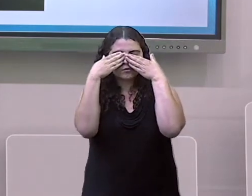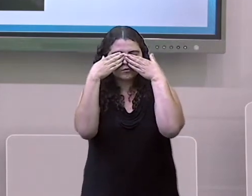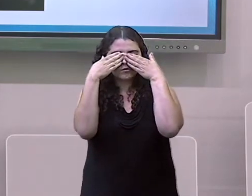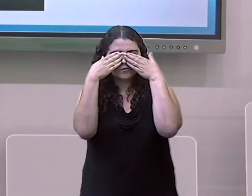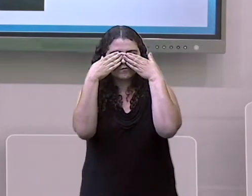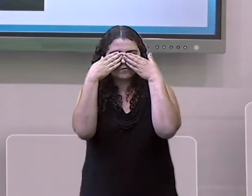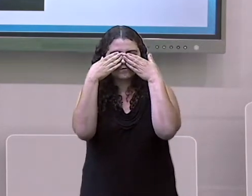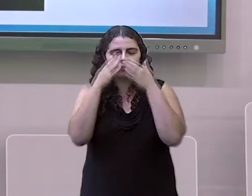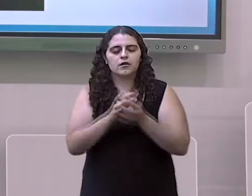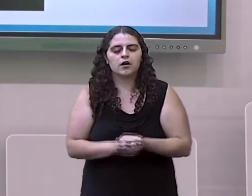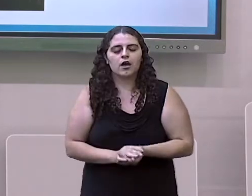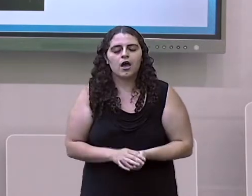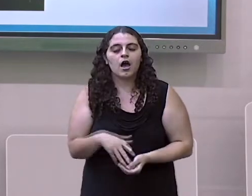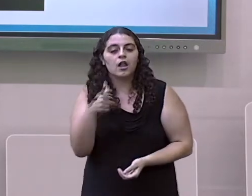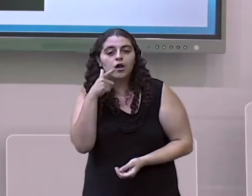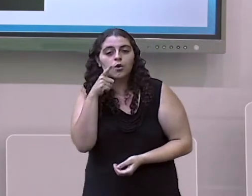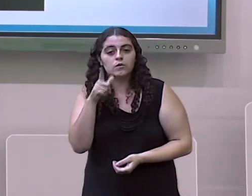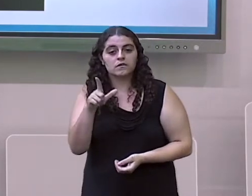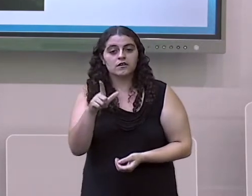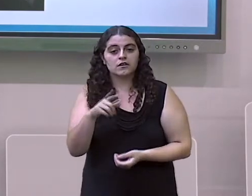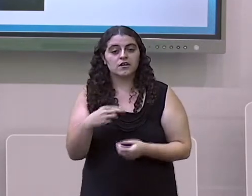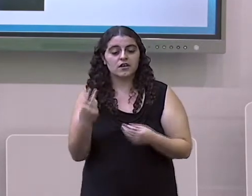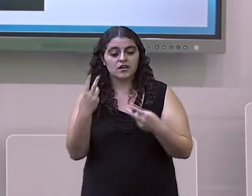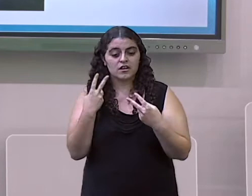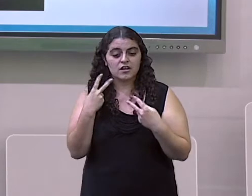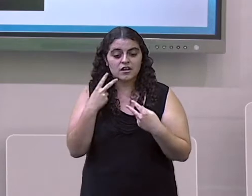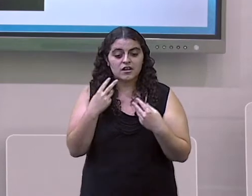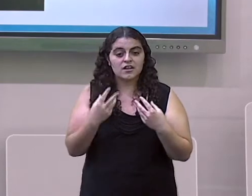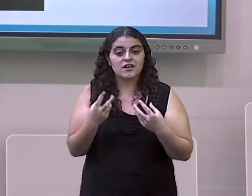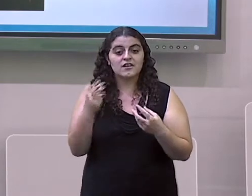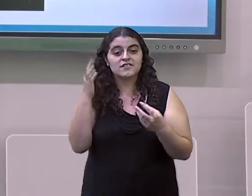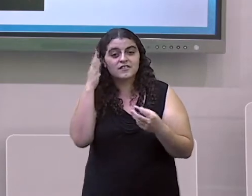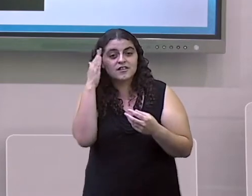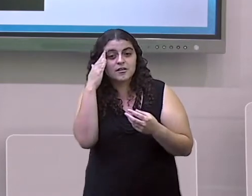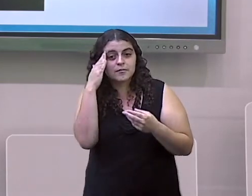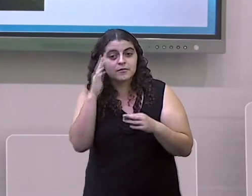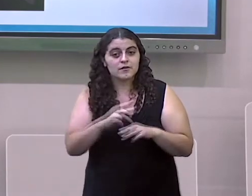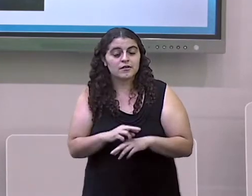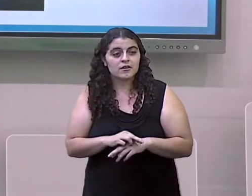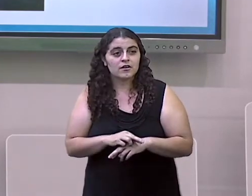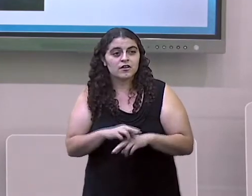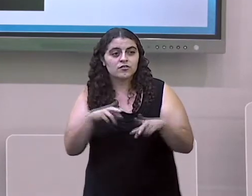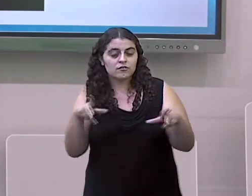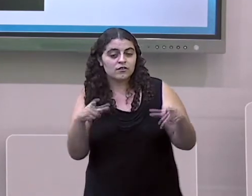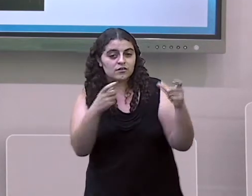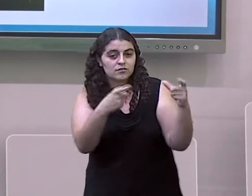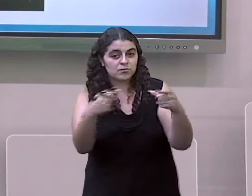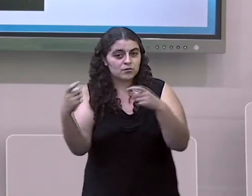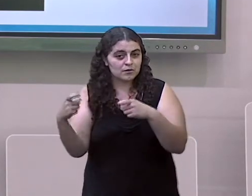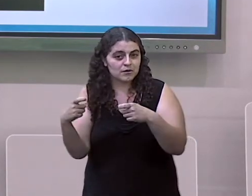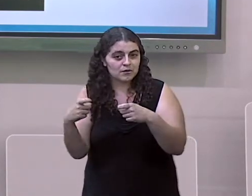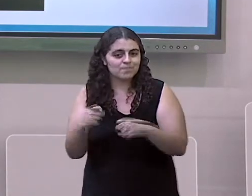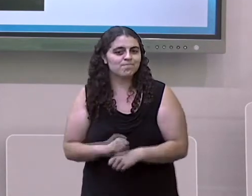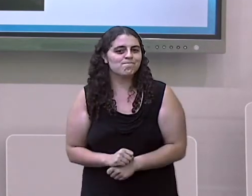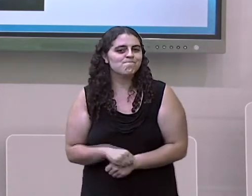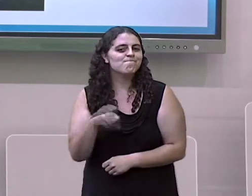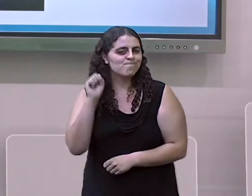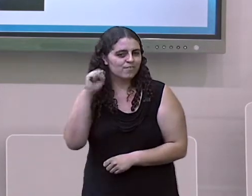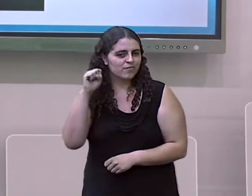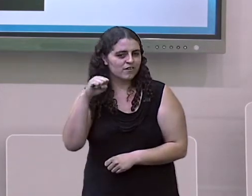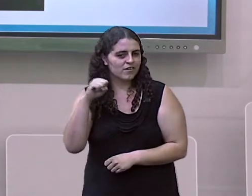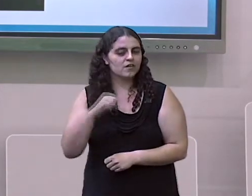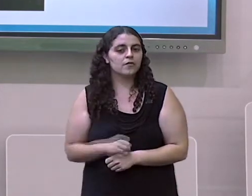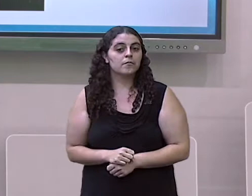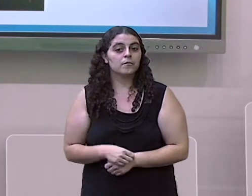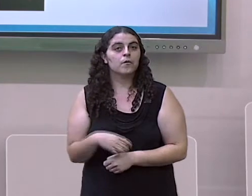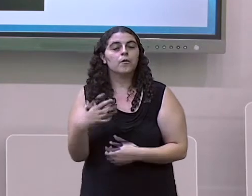que seria? Sim, ela poderia então sentir pelo quê? Pelas vibrações, né? Às vezes os movimentos, ele tem essas